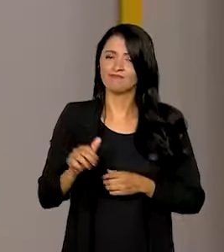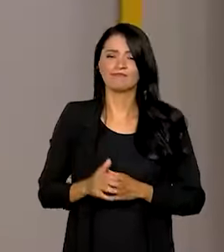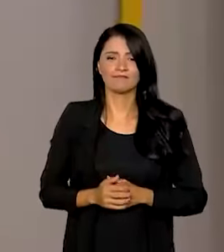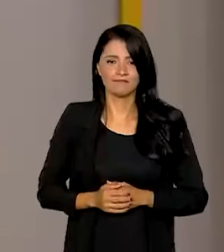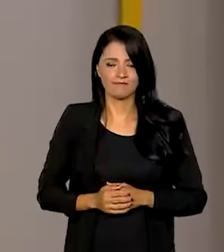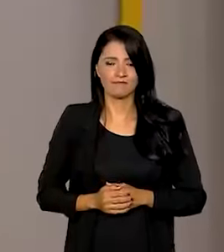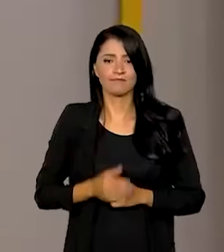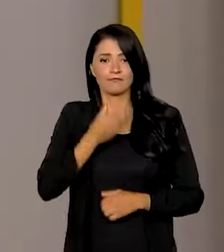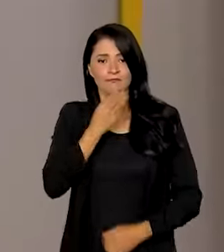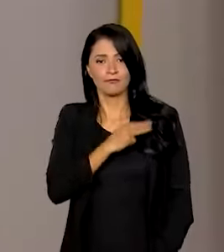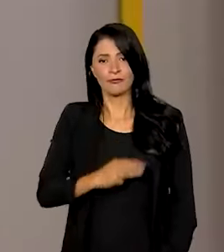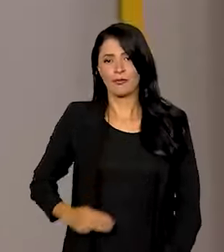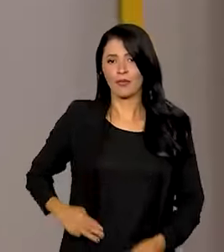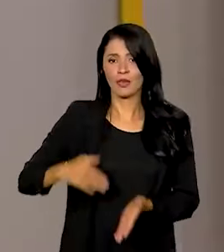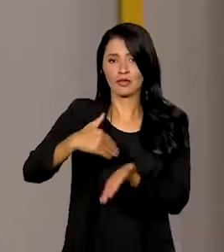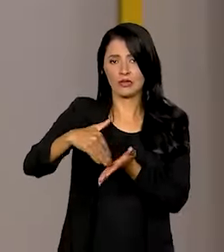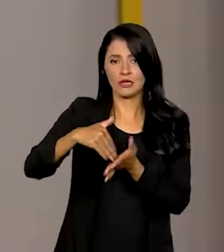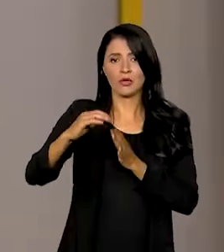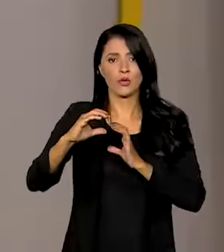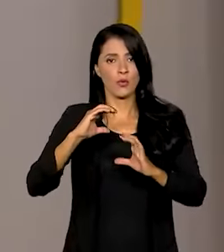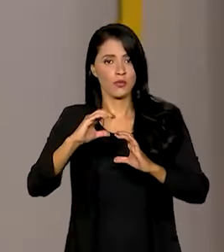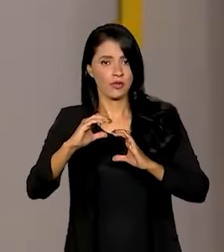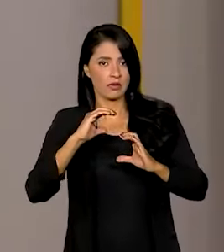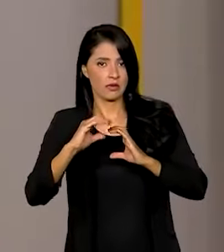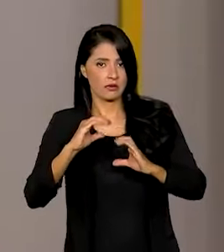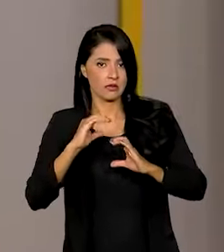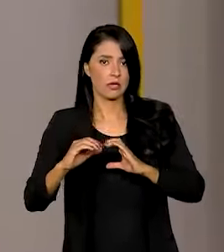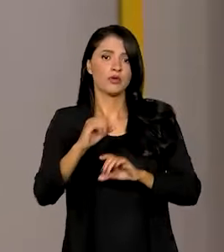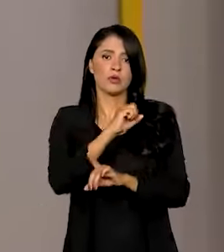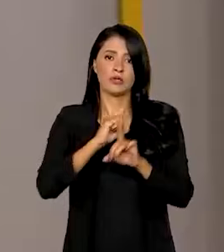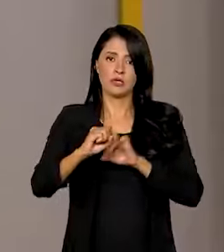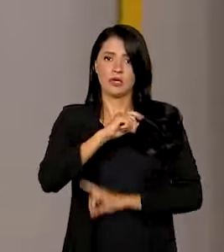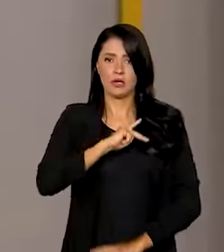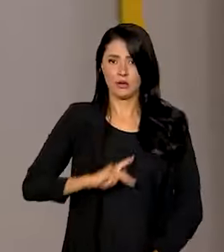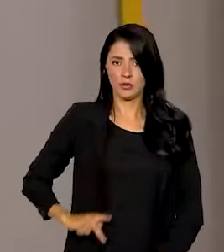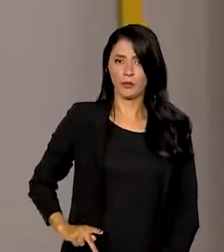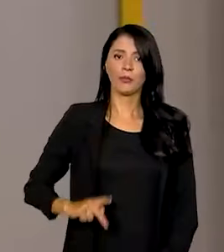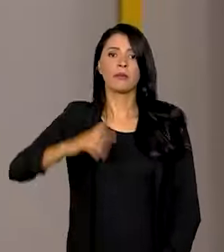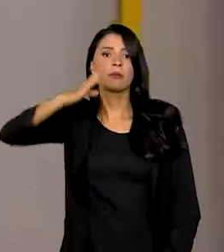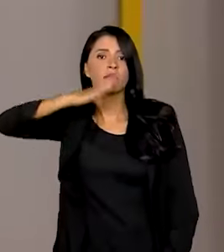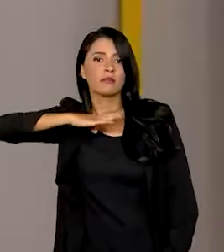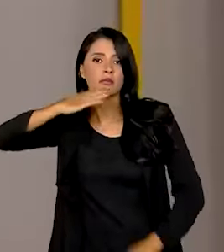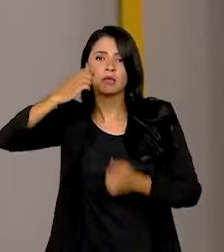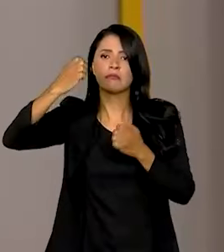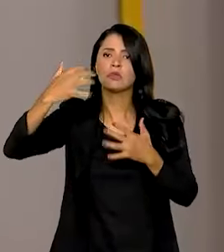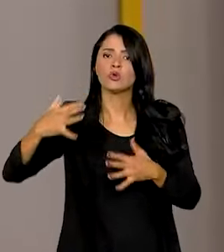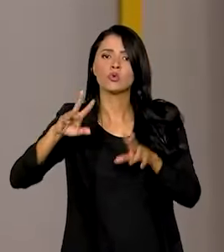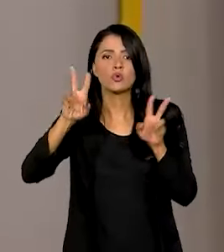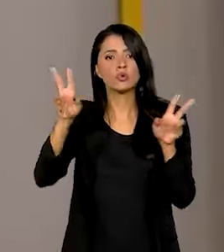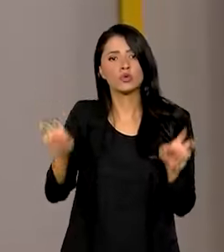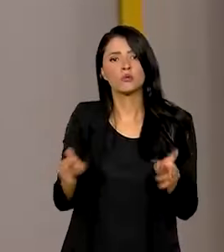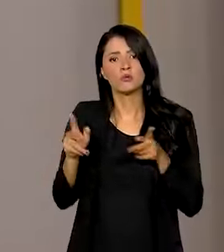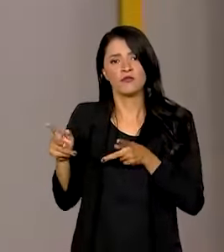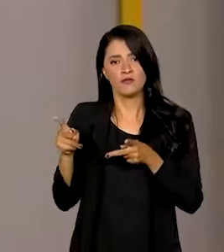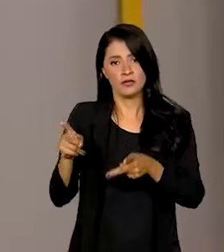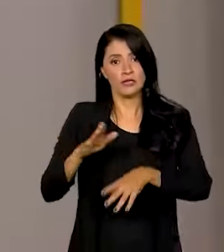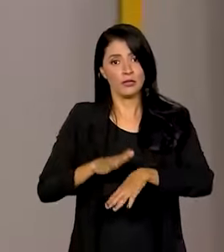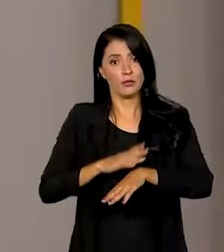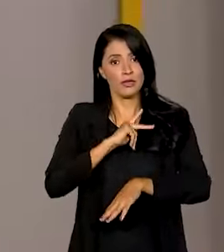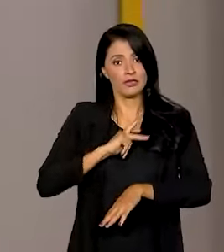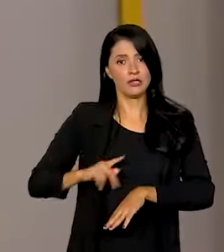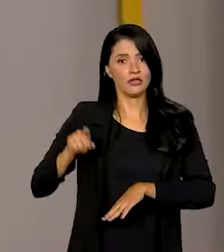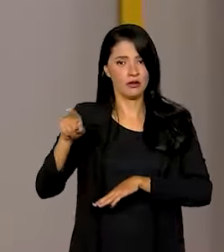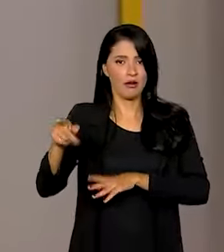ministro da Secretaria de Comunicação Social da Presidência da República, Paulo Pimenta, falou sobre a visita do presidente Lula